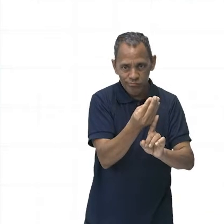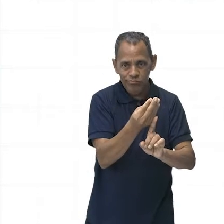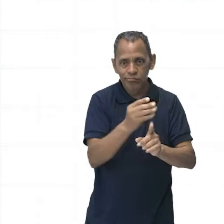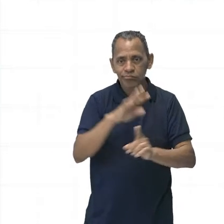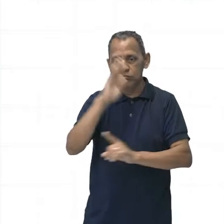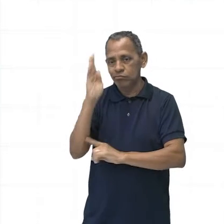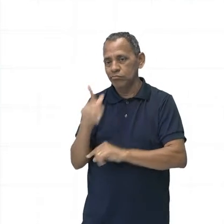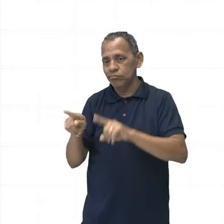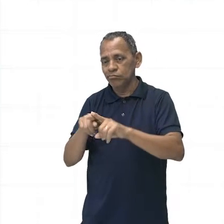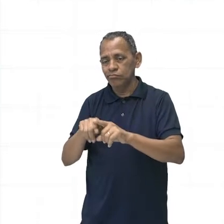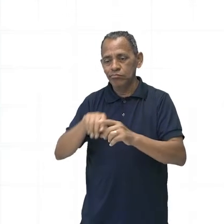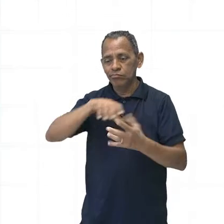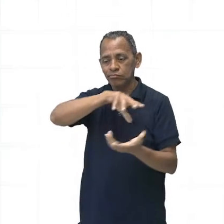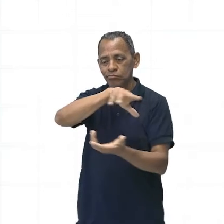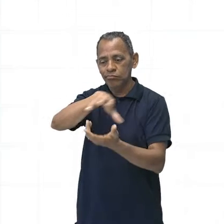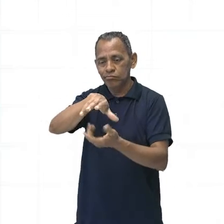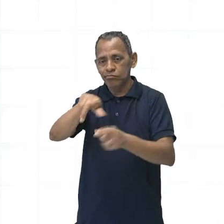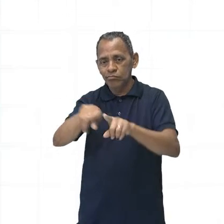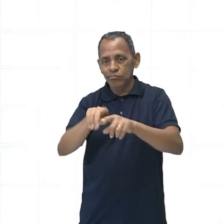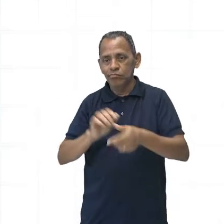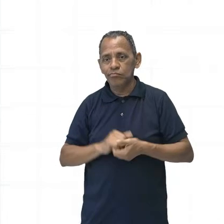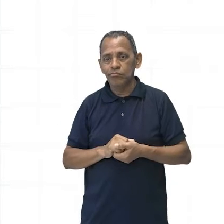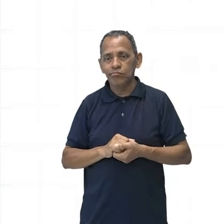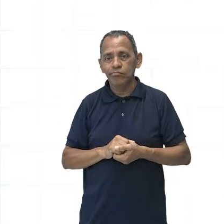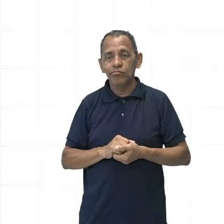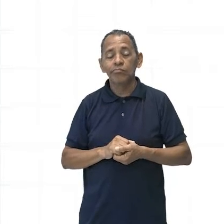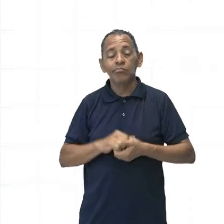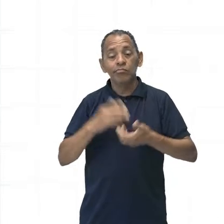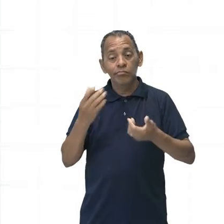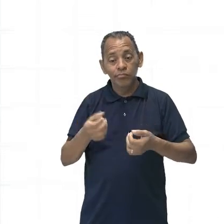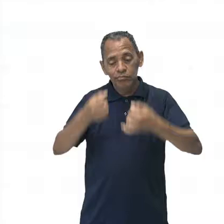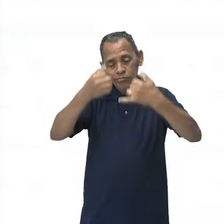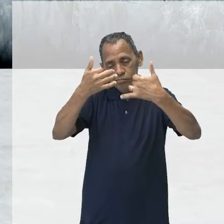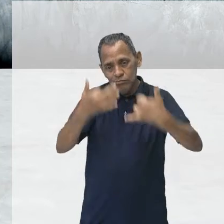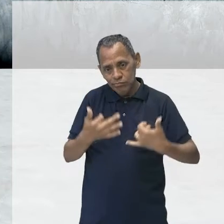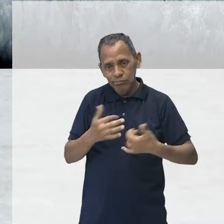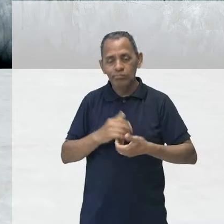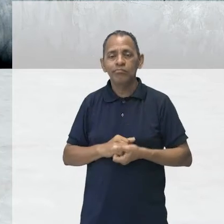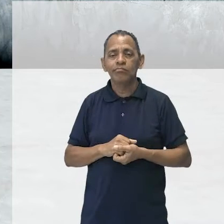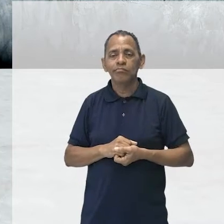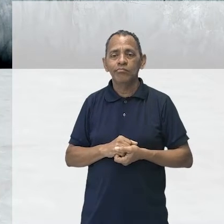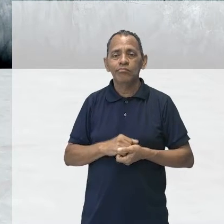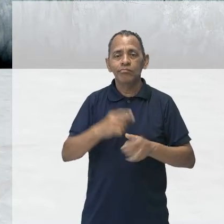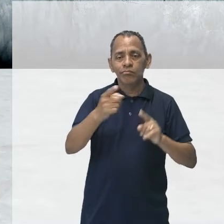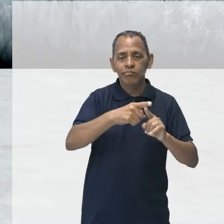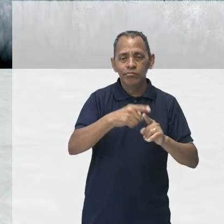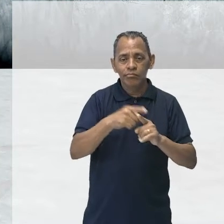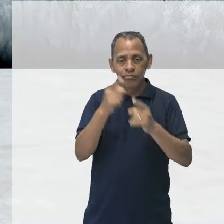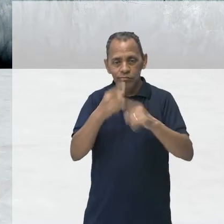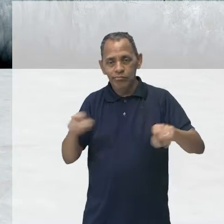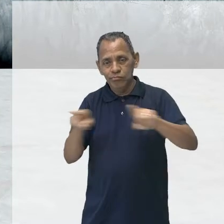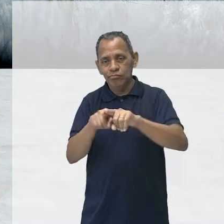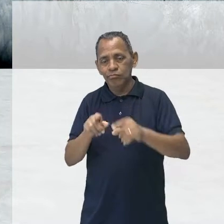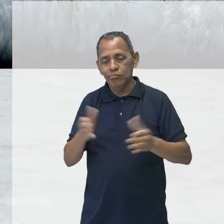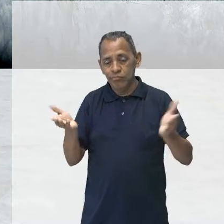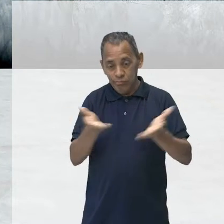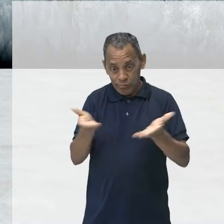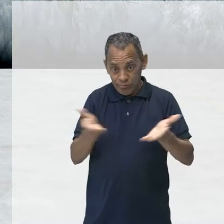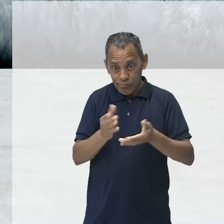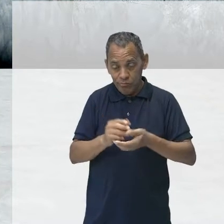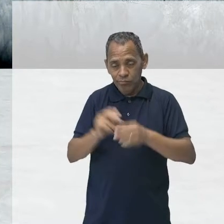Brasil e no mundo. Então, falamos da Tropicália e agora nós vamos adentrar um